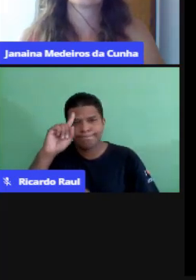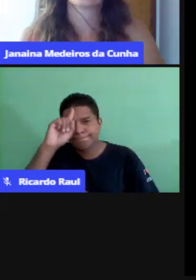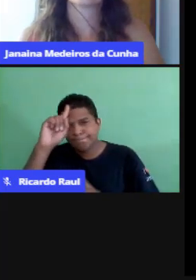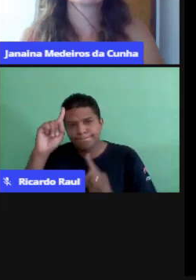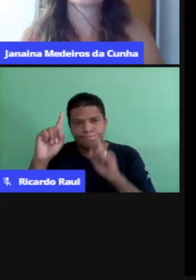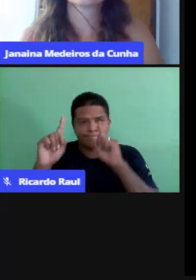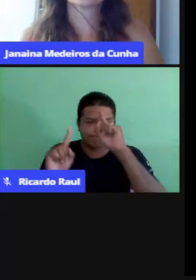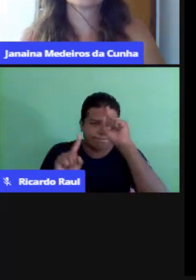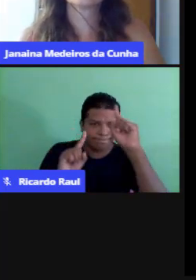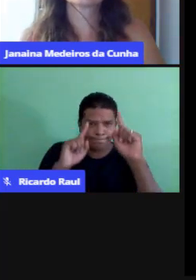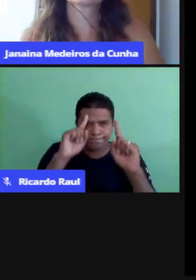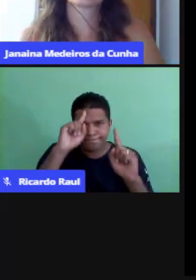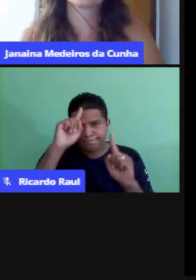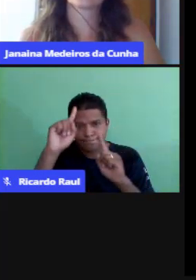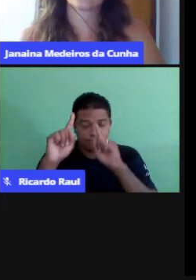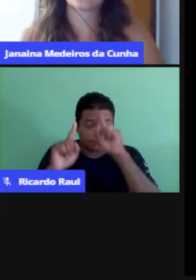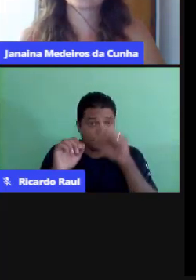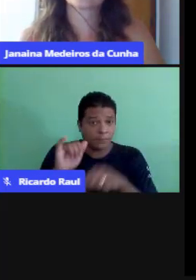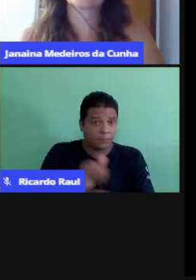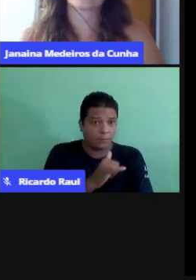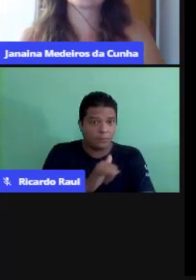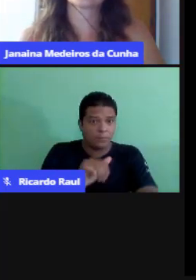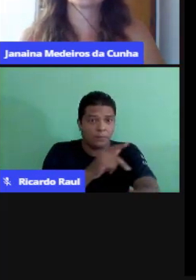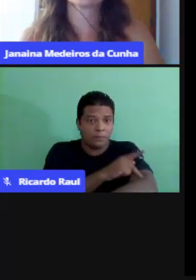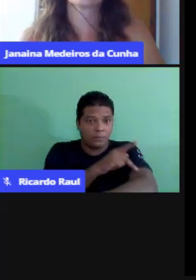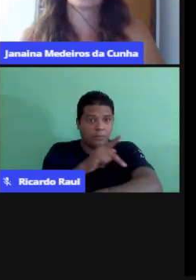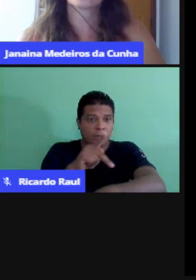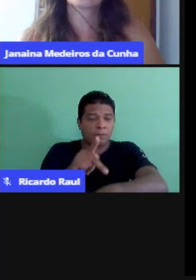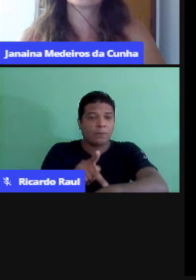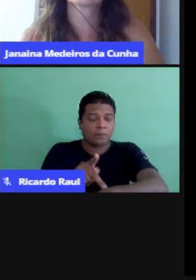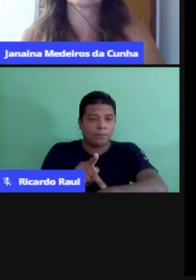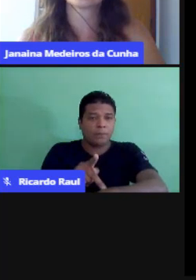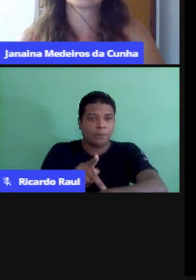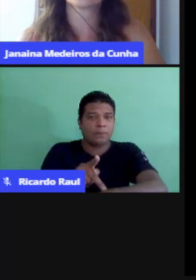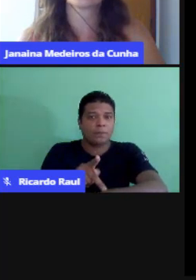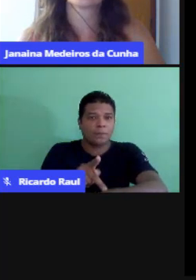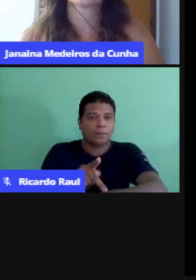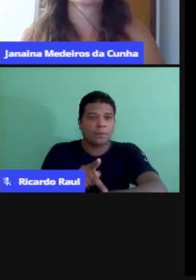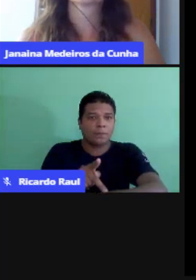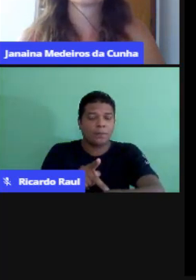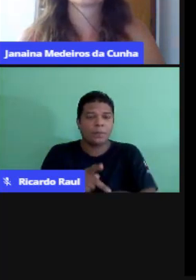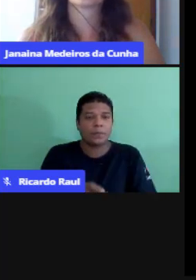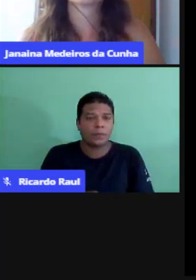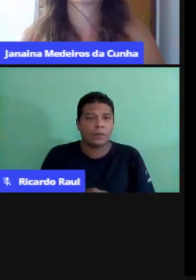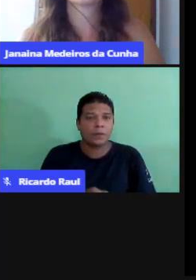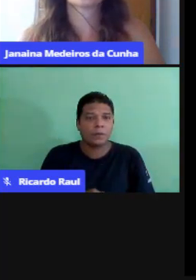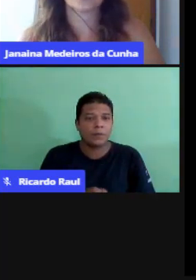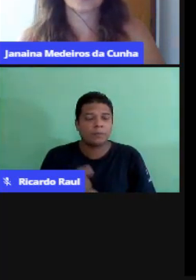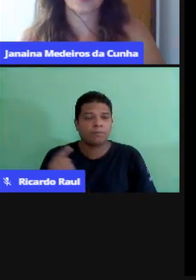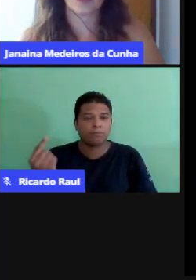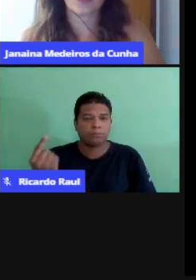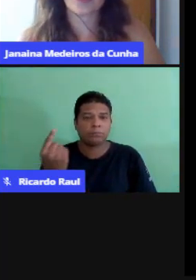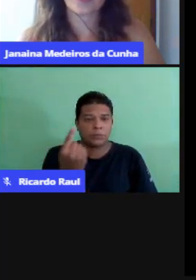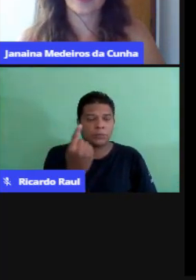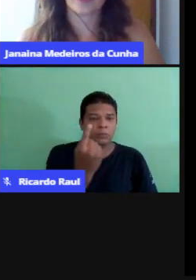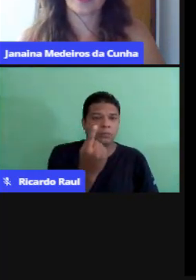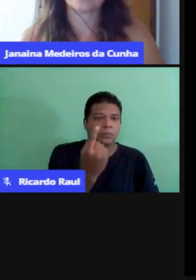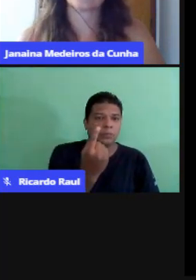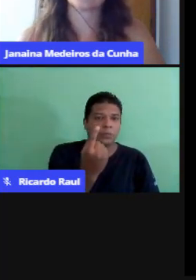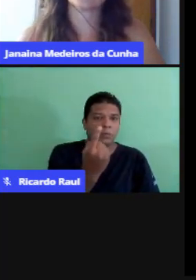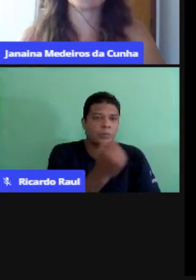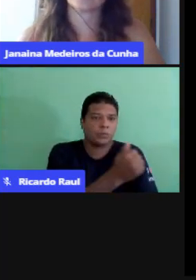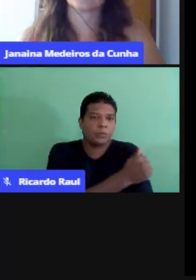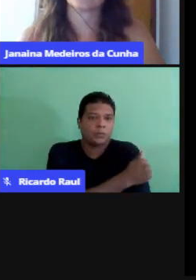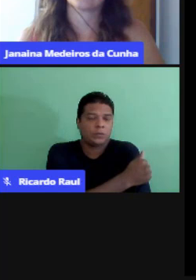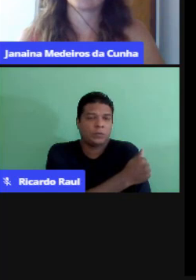recriando alternativas pedagógicas a partir de um bom conhecimento sobre cada um de seus alunos, né?